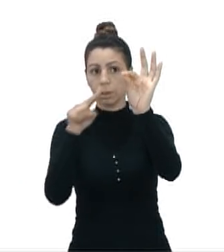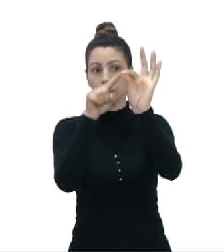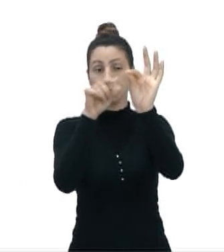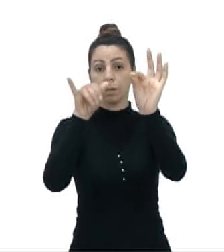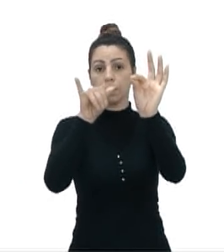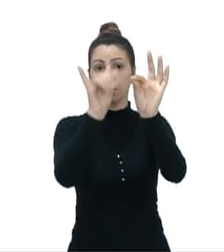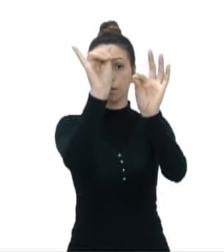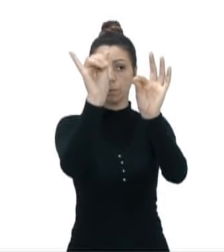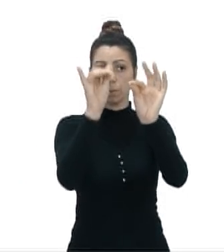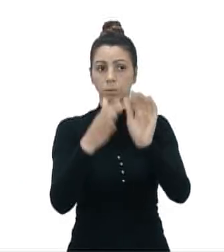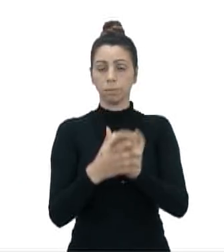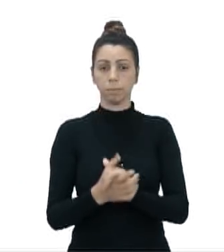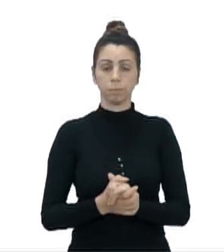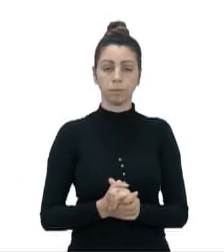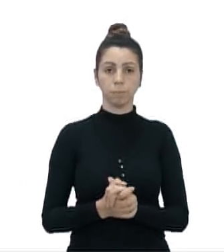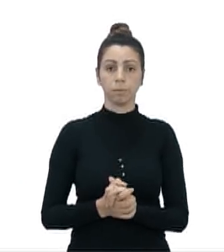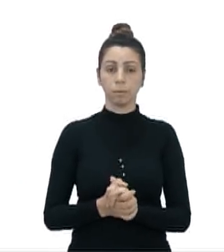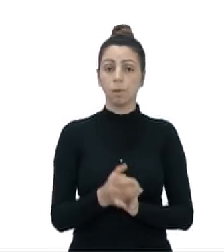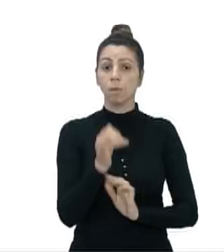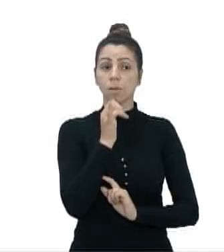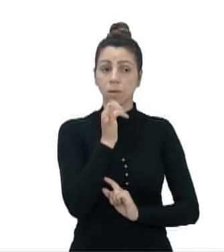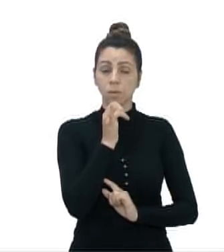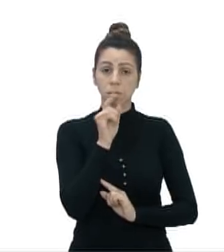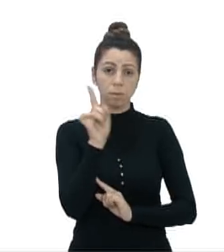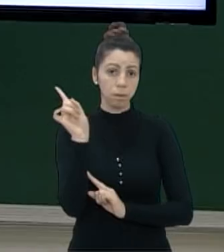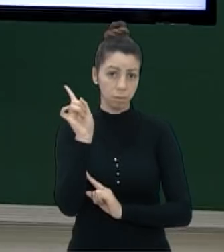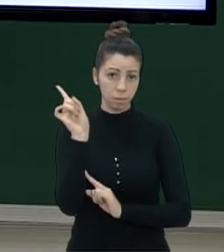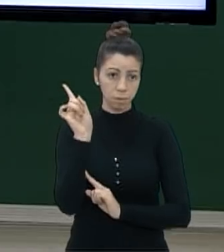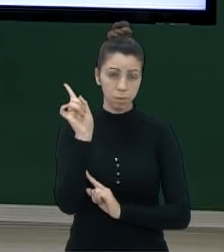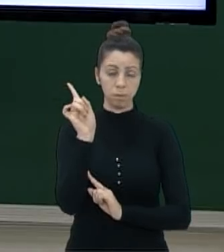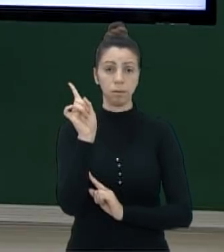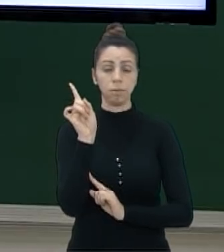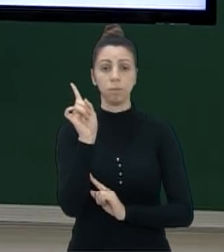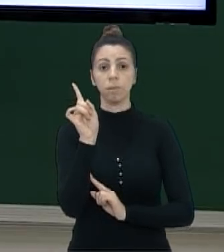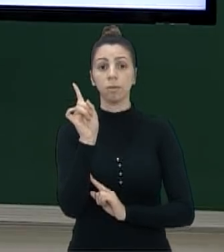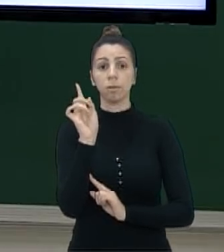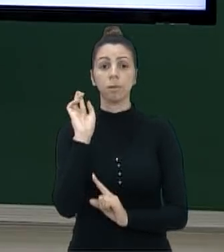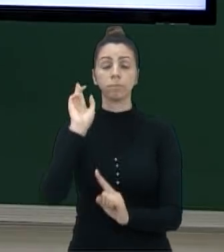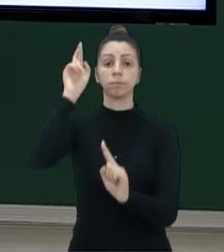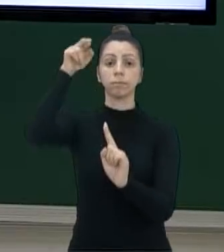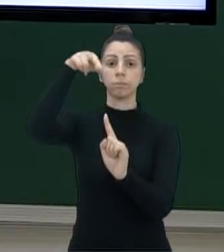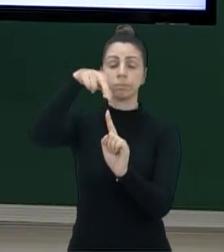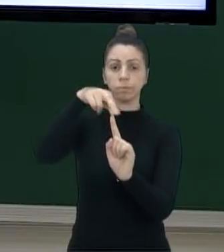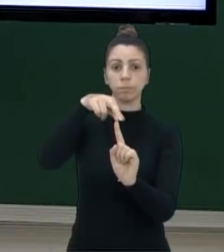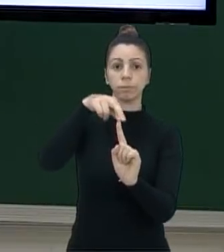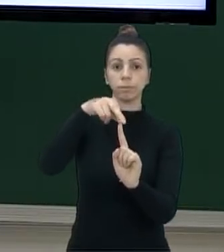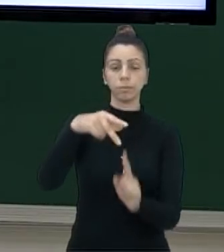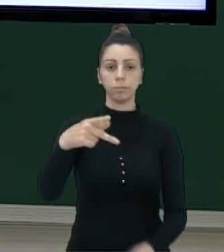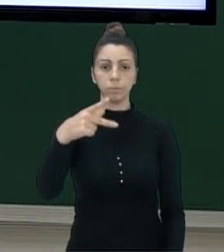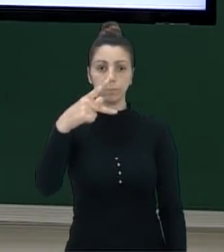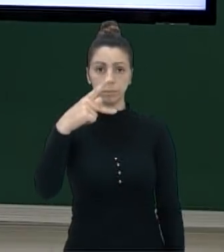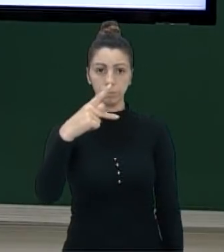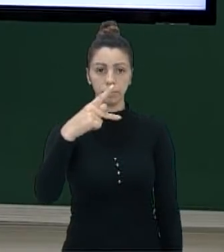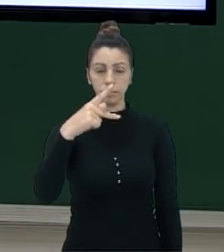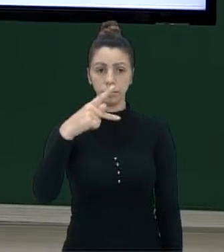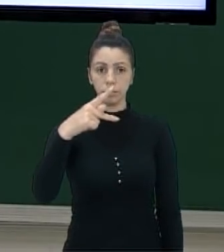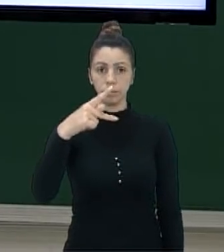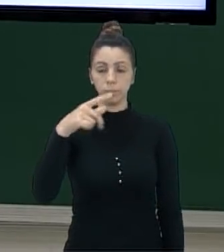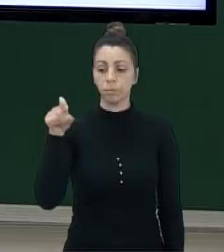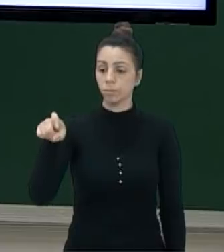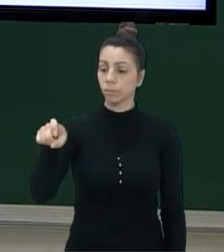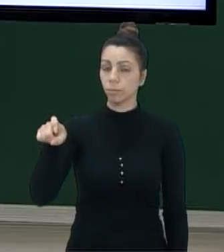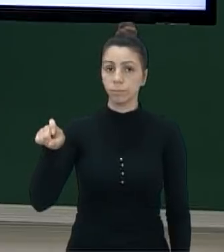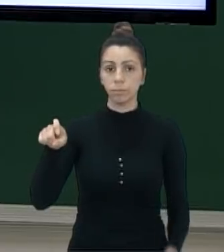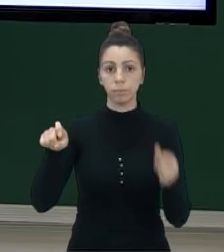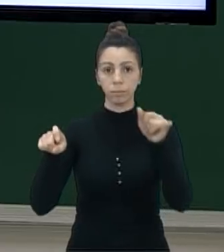nessa ordem. Nesse exemplo, ele passa aqui o referencial, digamos assim, a letra P, e o X